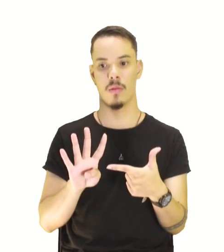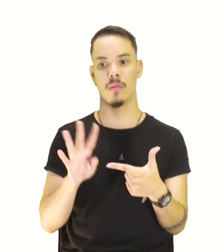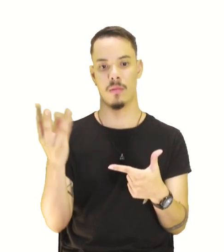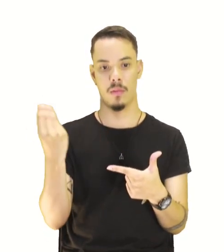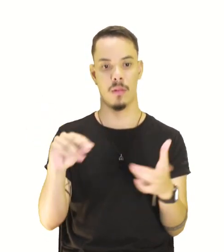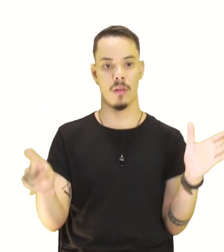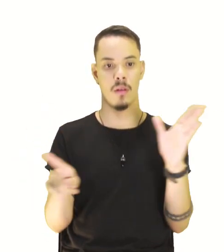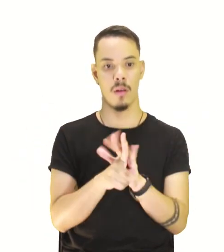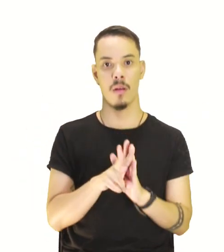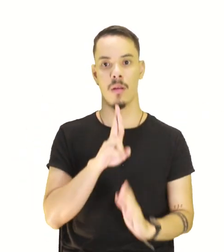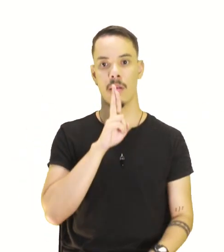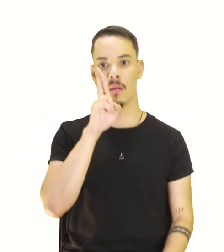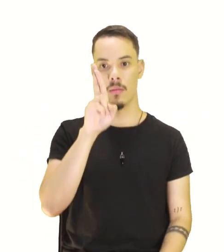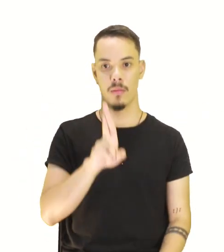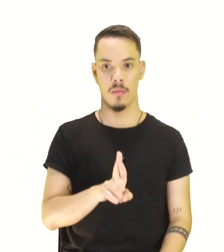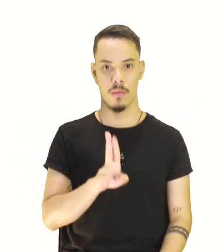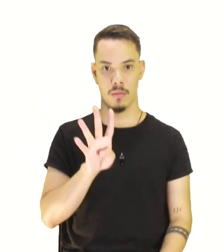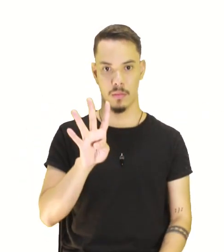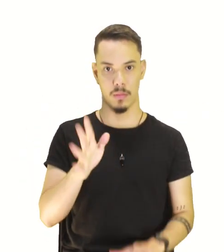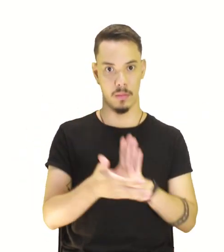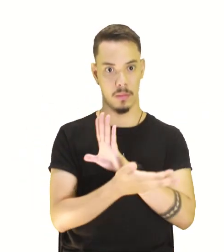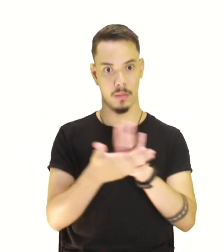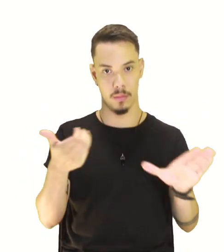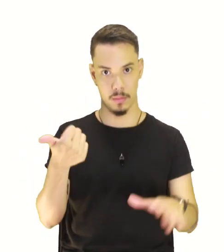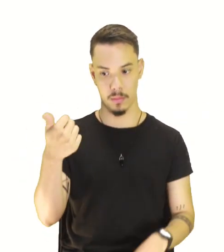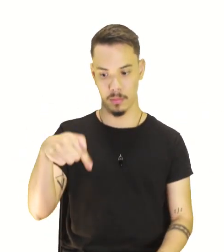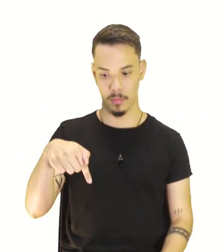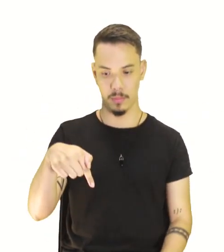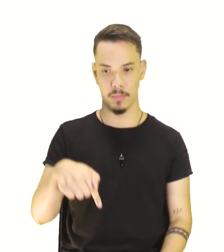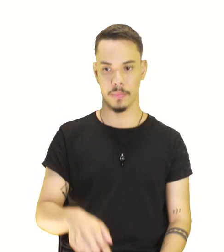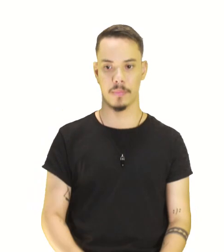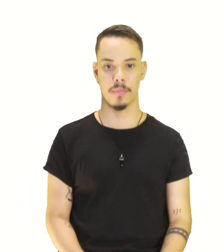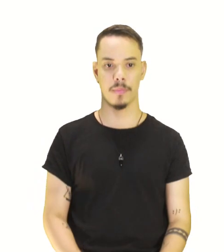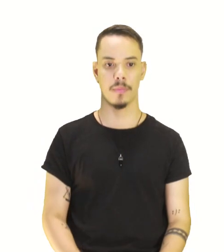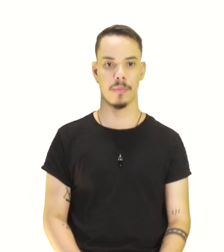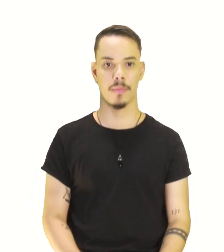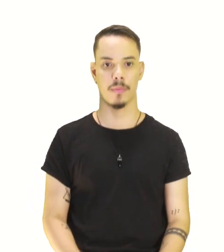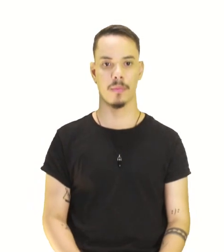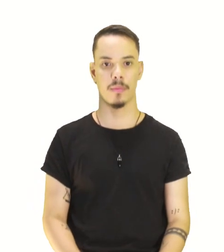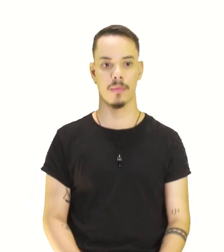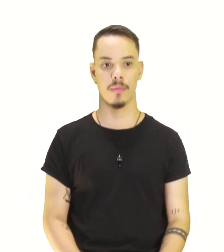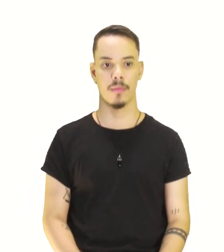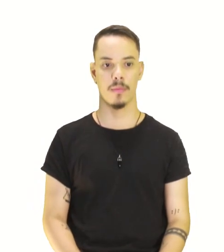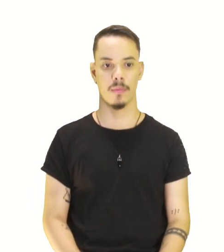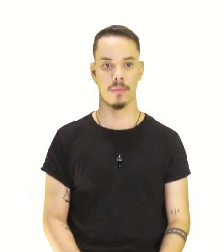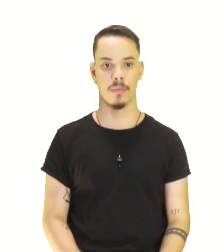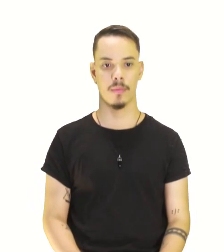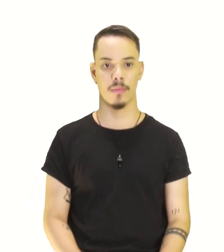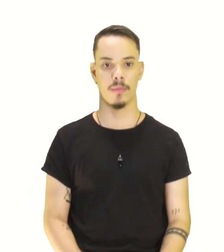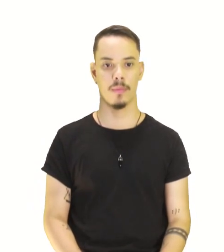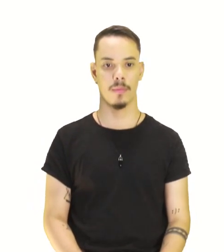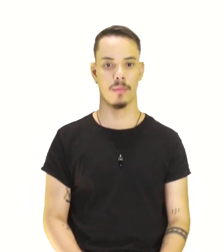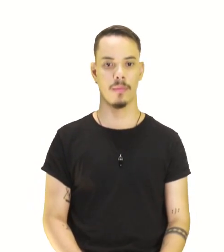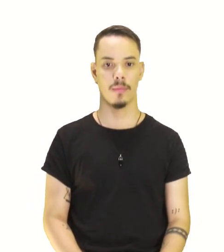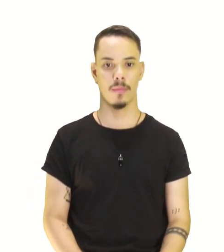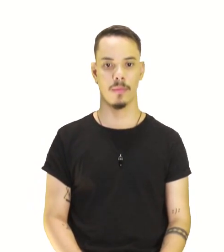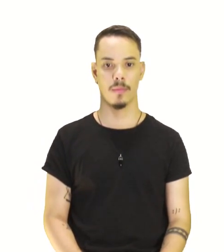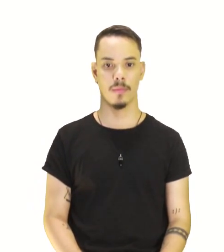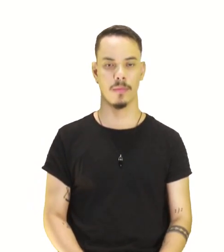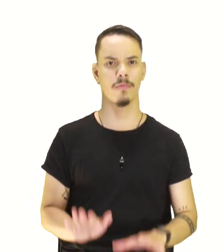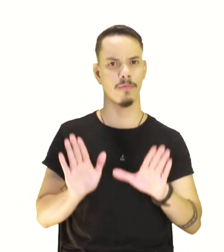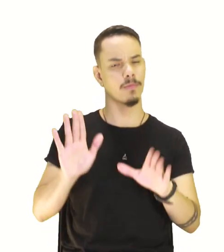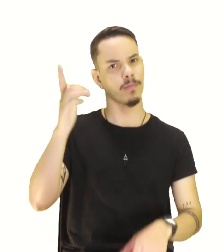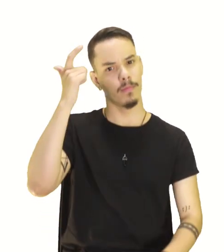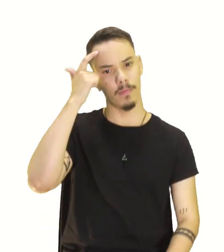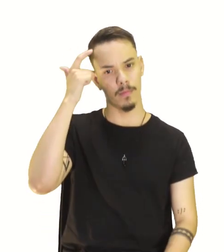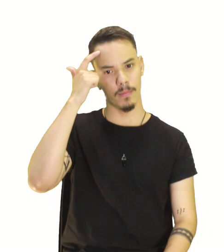entrou para sair o 17 nessa máquina de calcular é o 4. De cara também, com raciocínio lógico, a gente podia pensar, né? Ah, não, 3